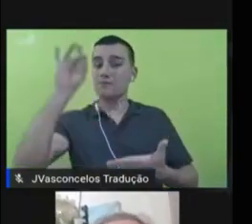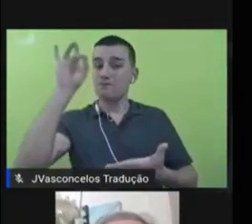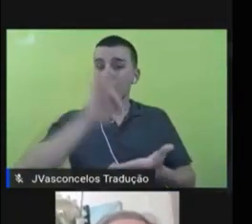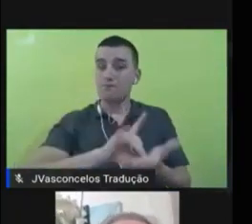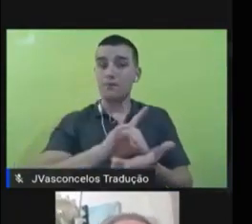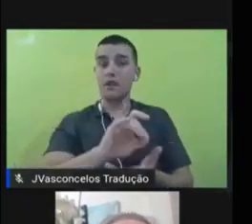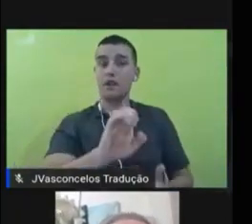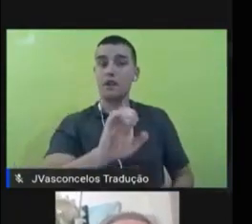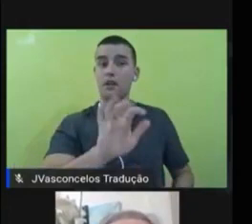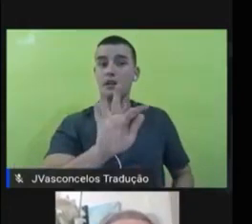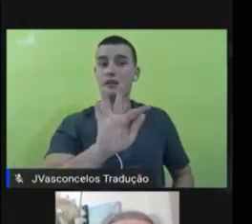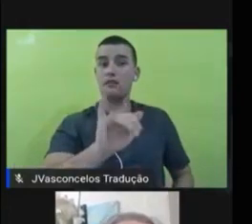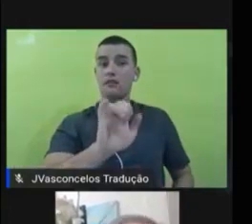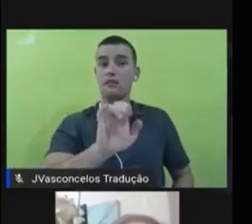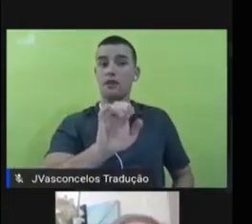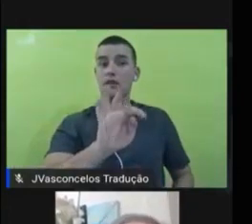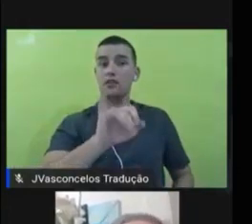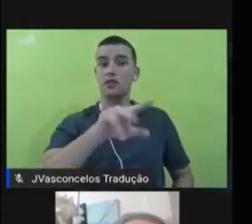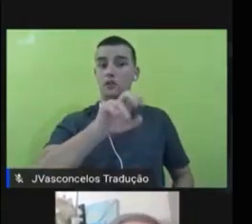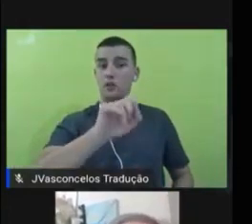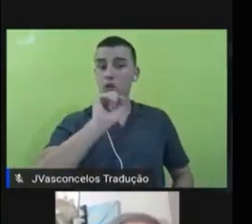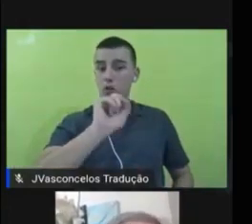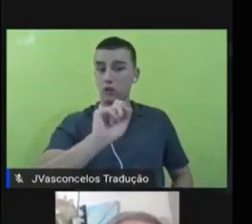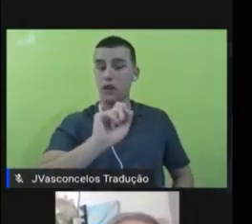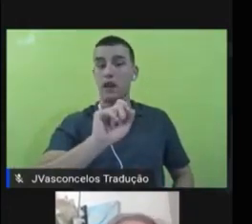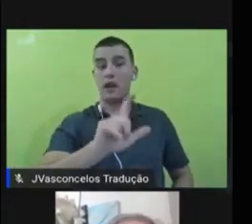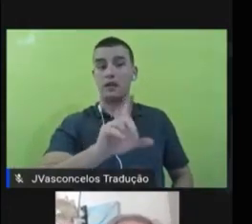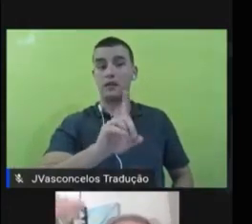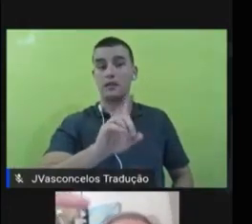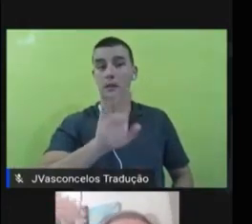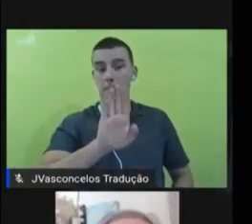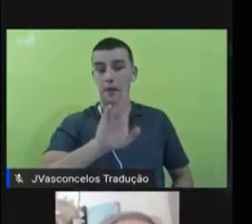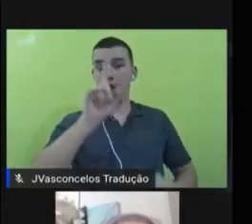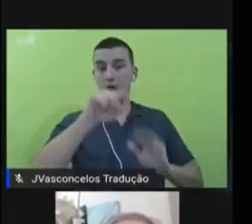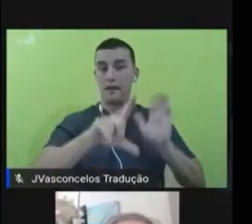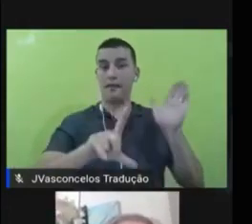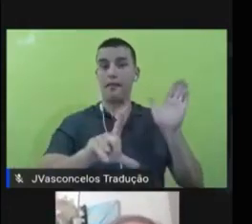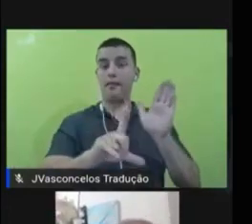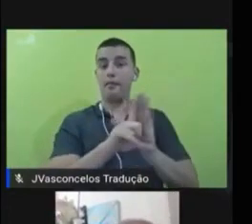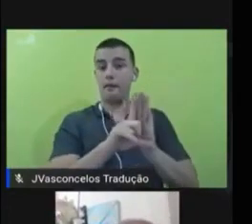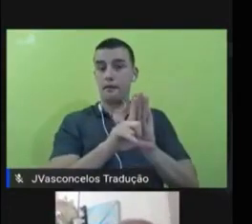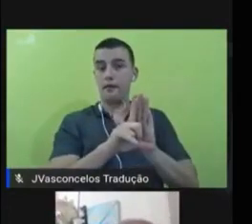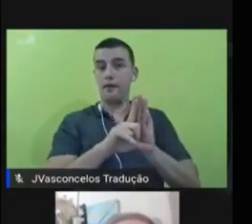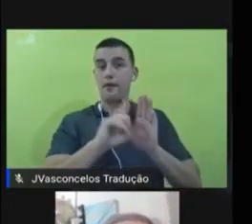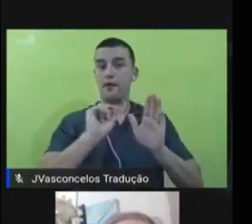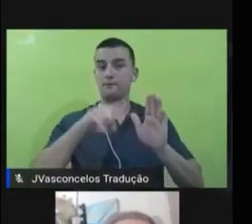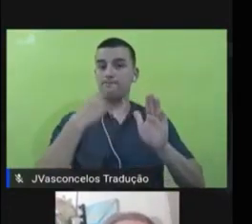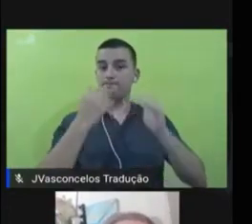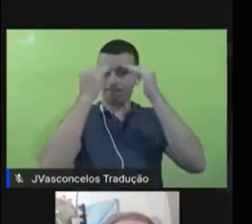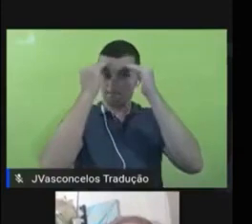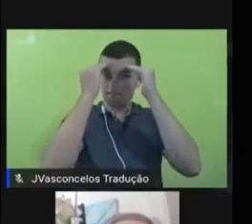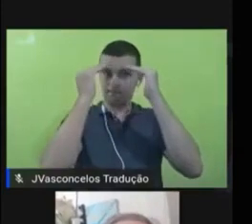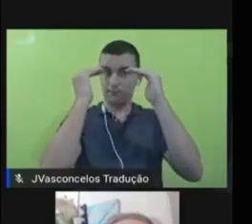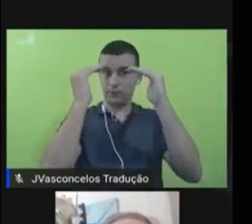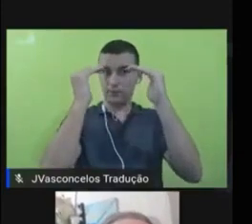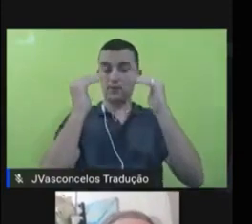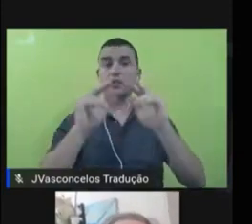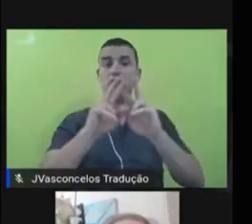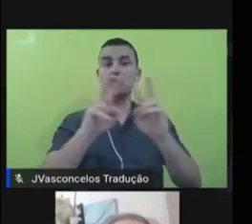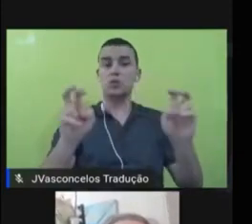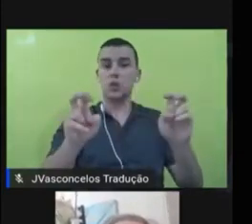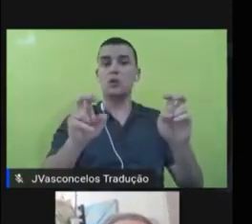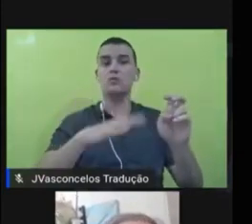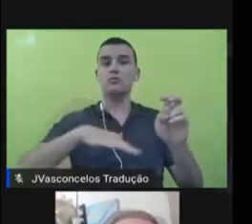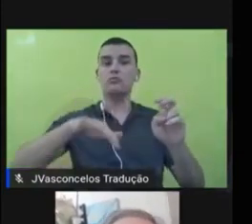efetivamente agora, na Lei de Diretrizes e Bases, que é a lei que nos rege em relação ao sistema, né,